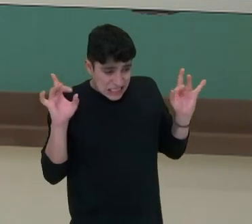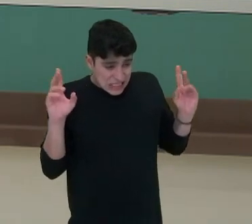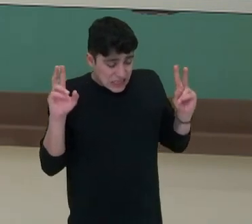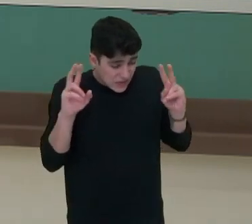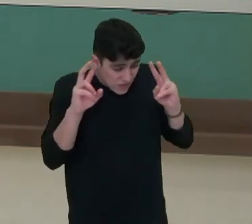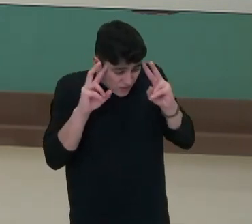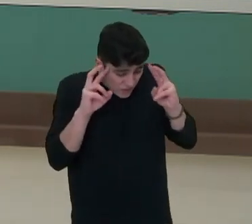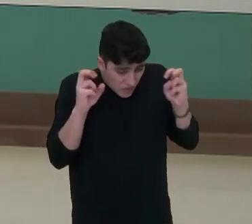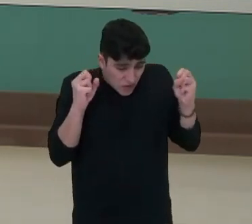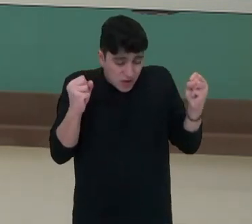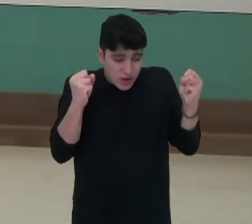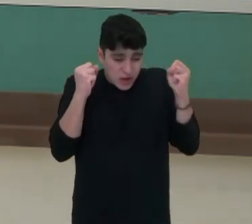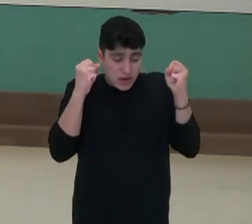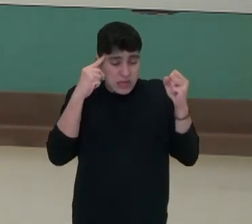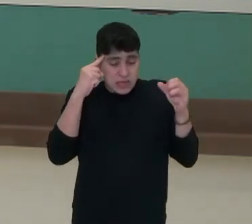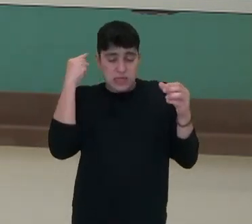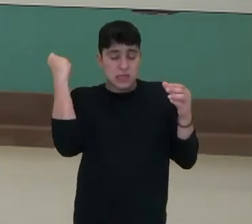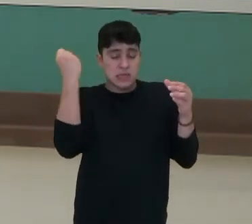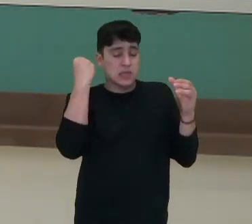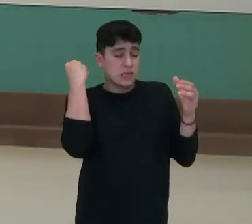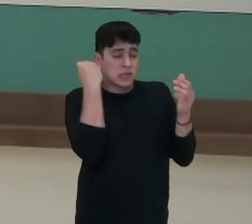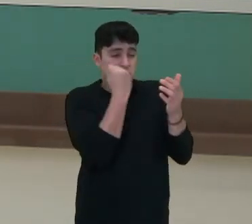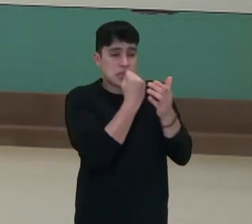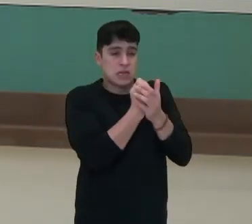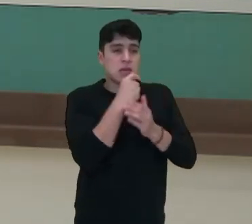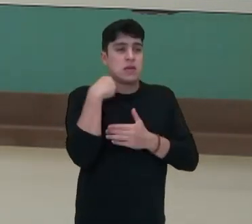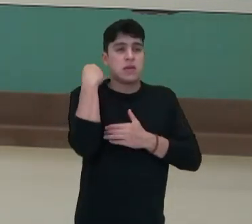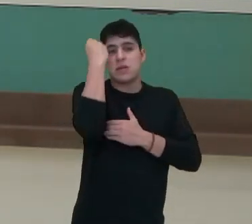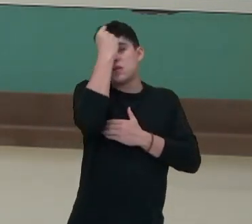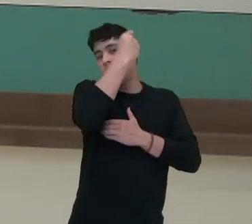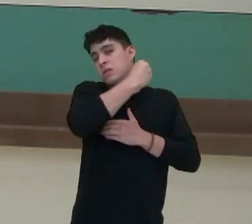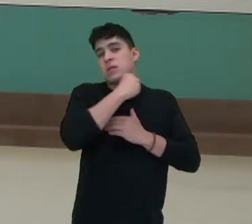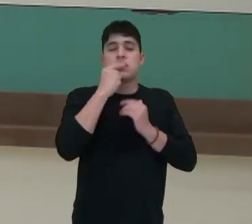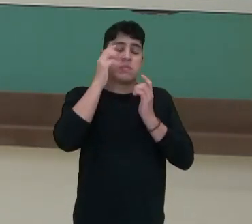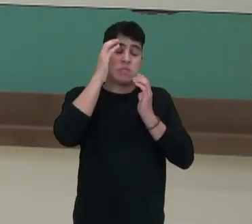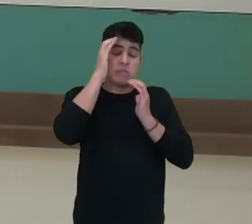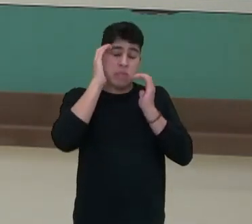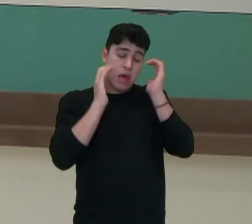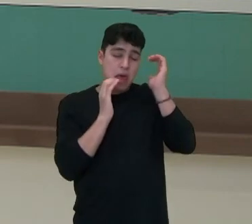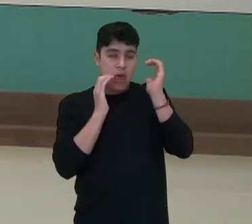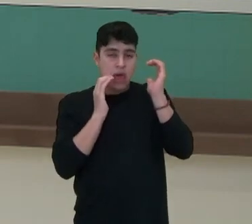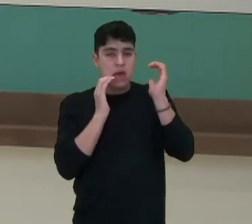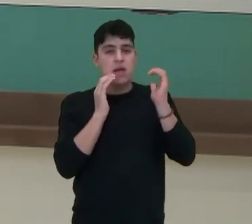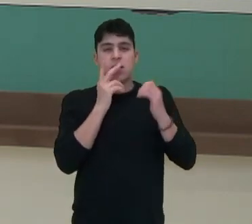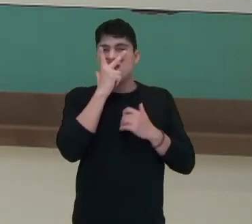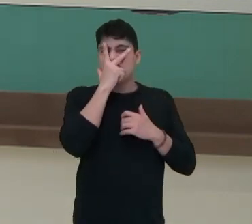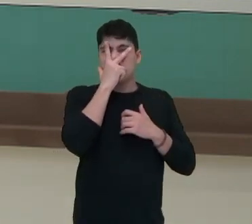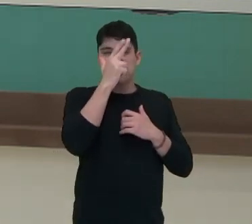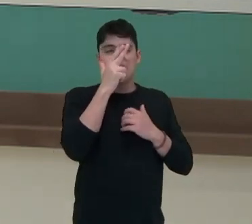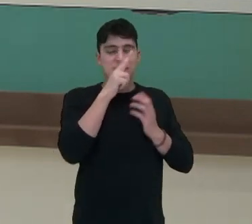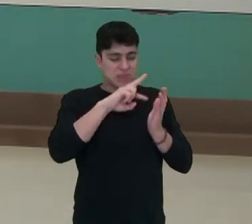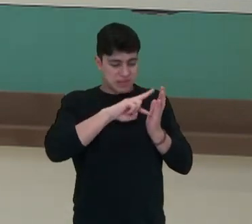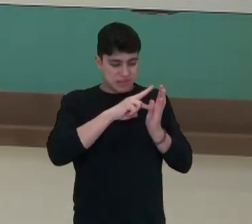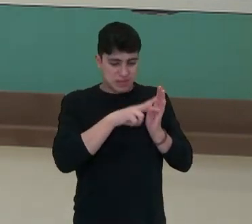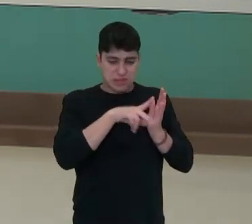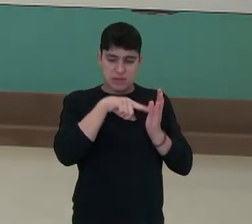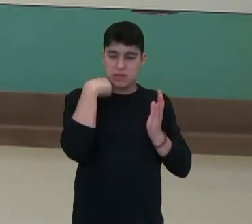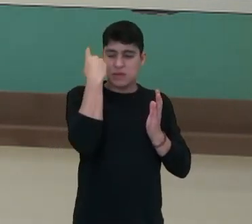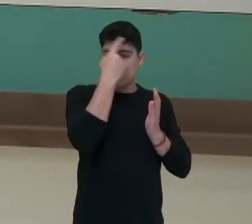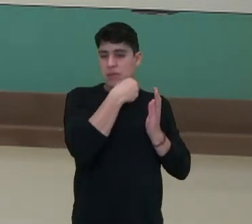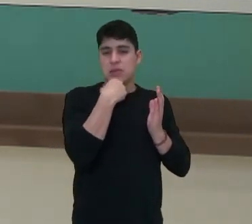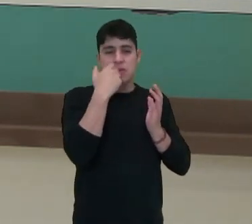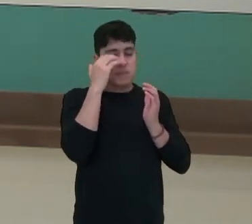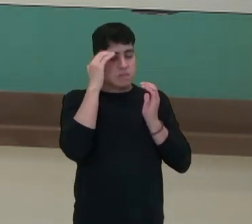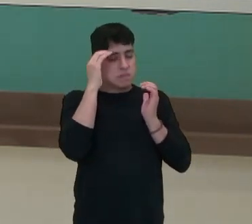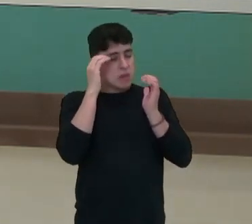intensa. Assimetria facial, o que é assimetria? Simetria vem de simétrico, um lado é igual ao